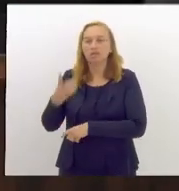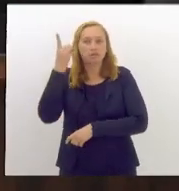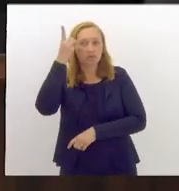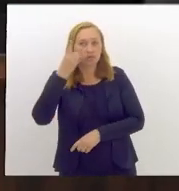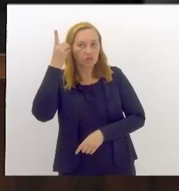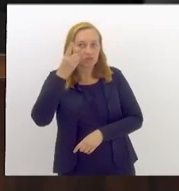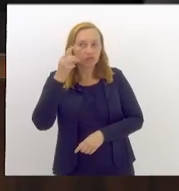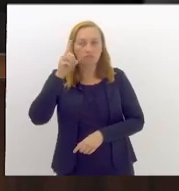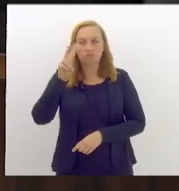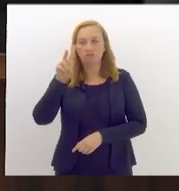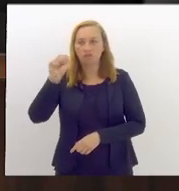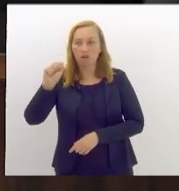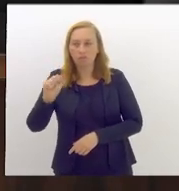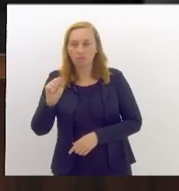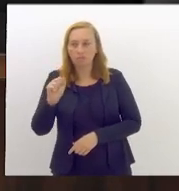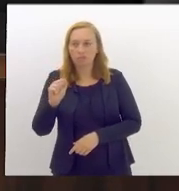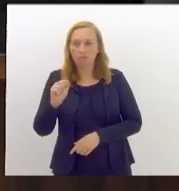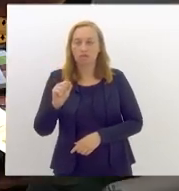Ceasa